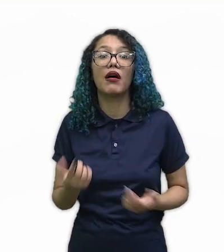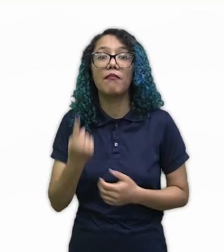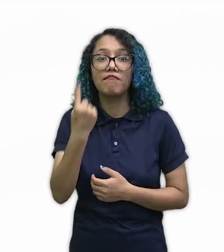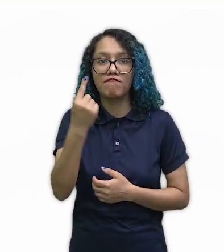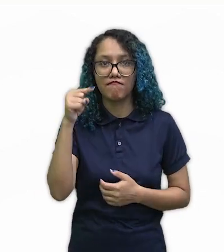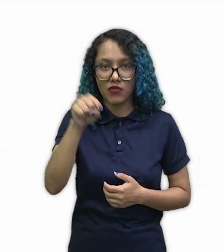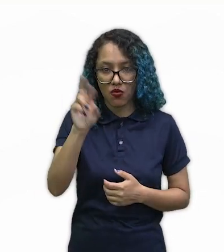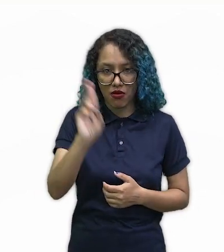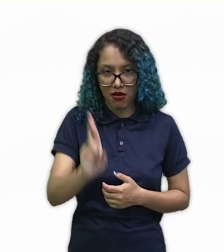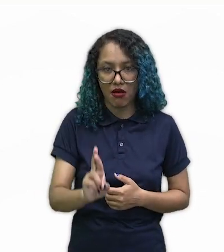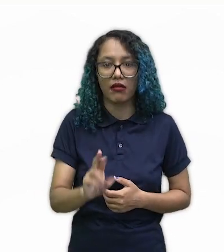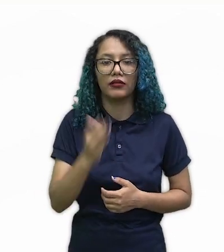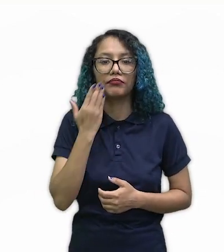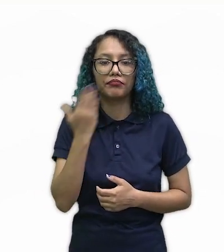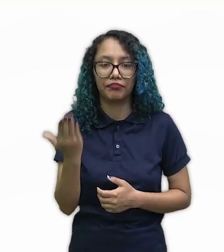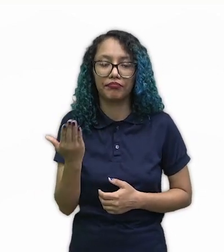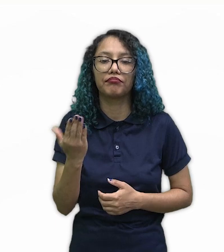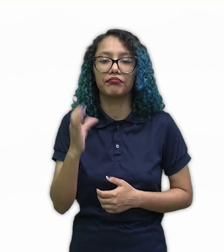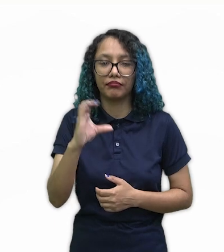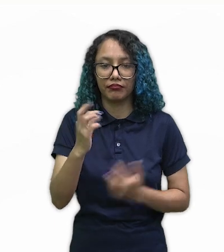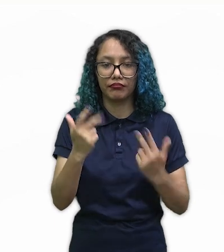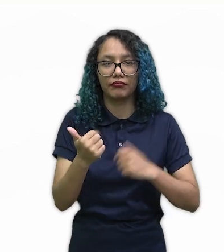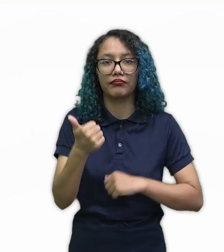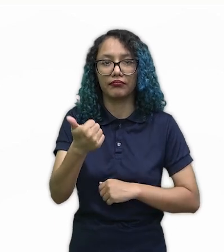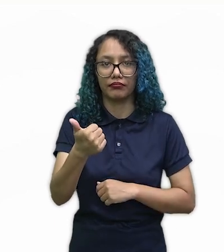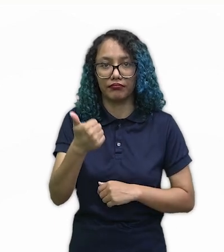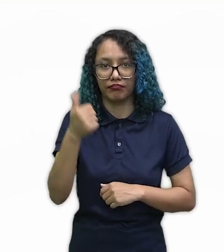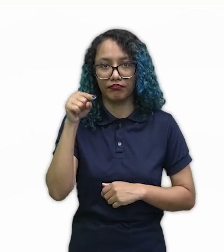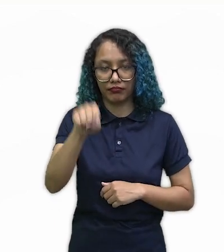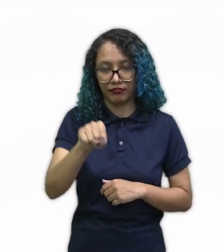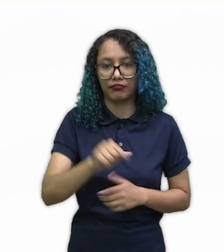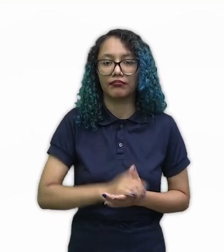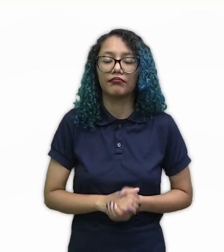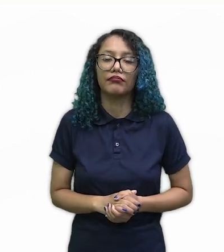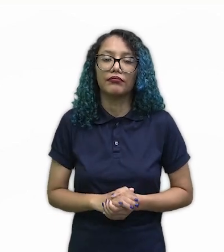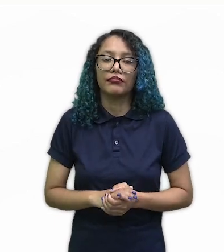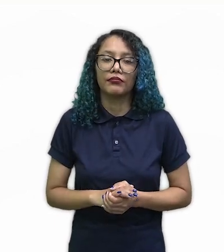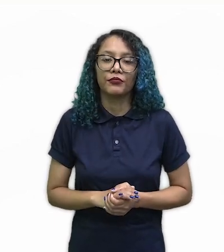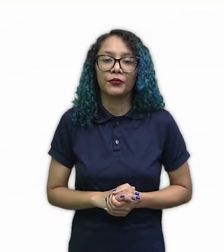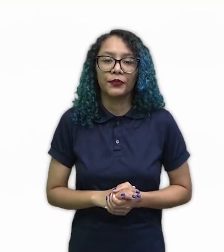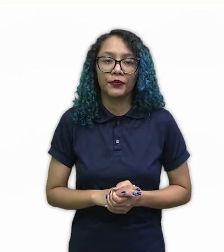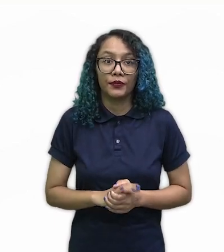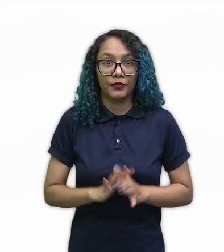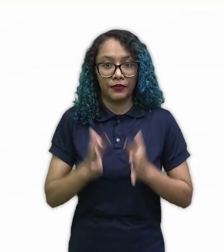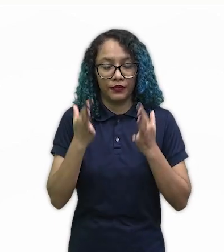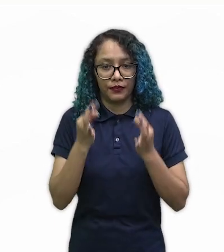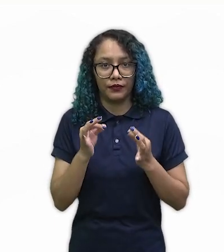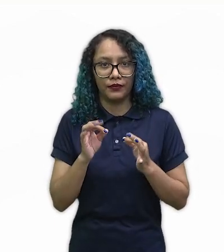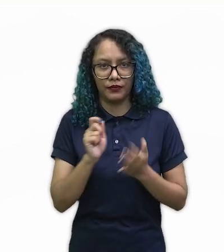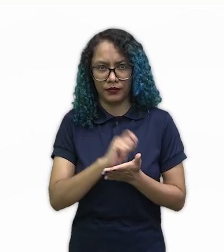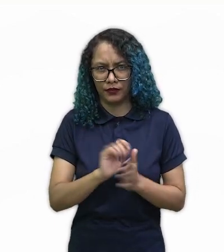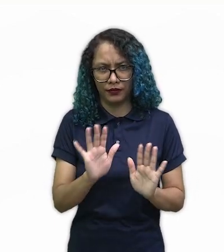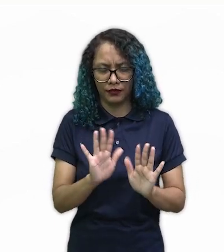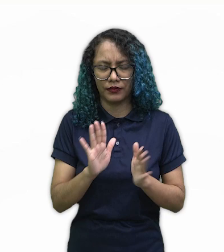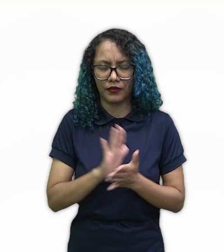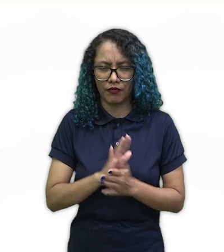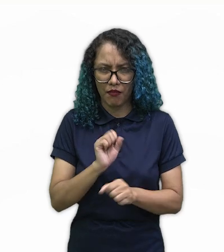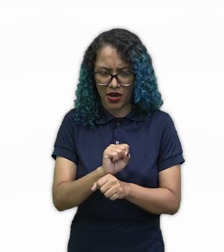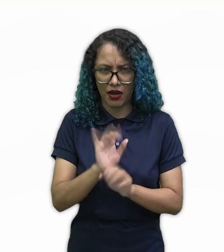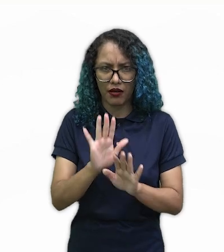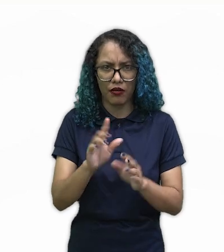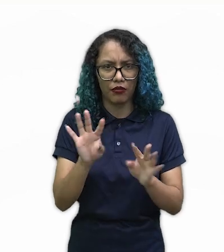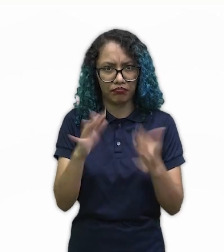C vale 1.000. Agora, pessoal, atenção aqui na tela comigo. Parem de escrever rapidinho aí,